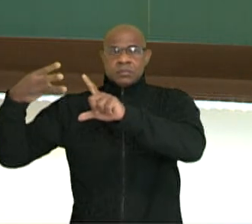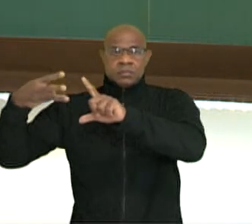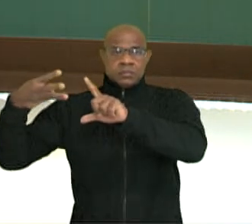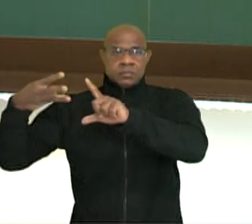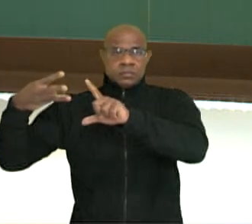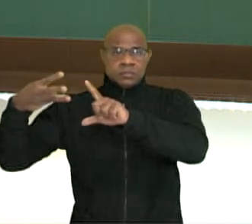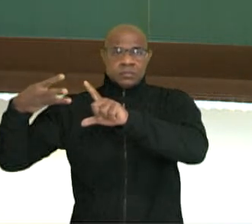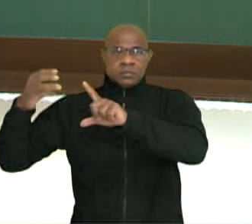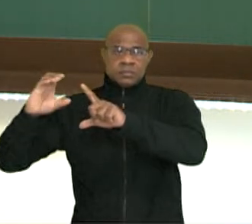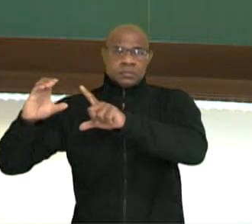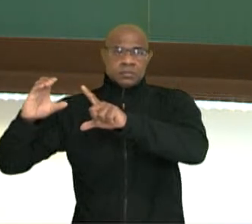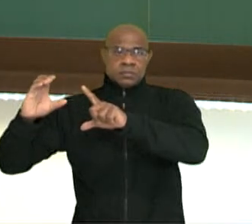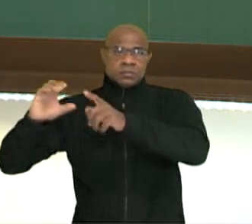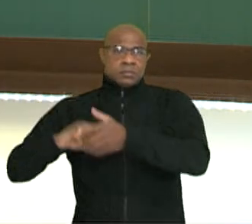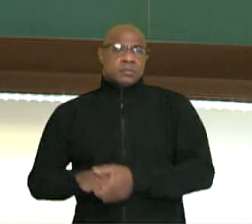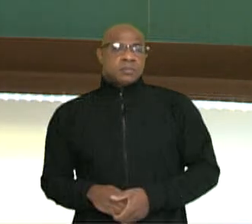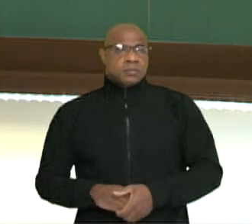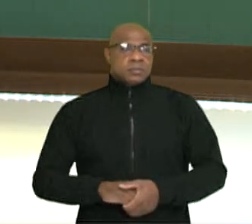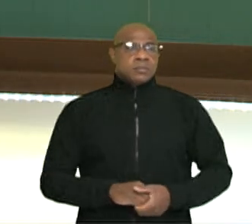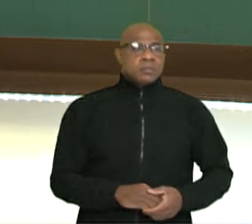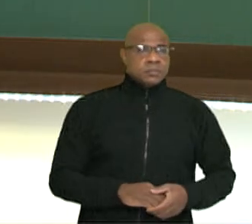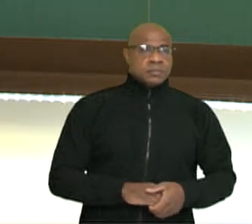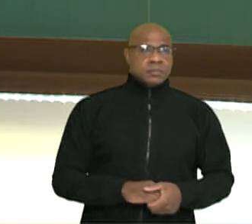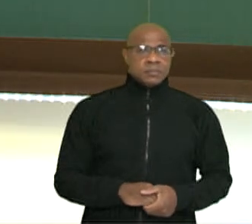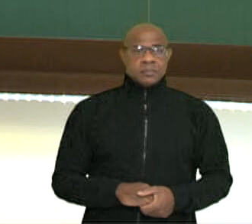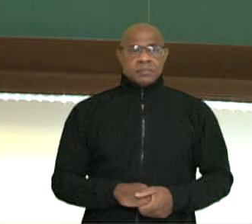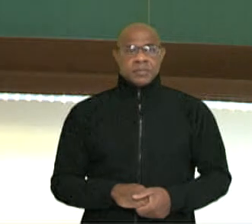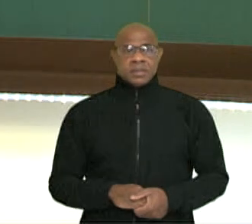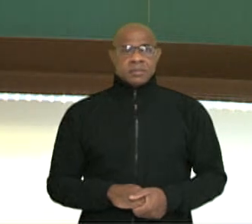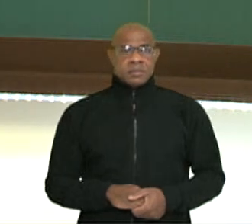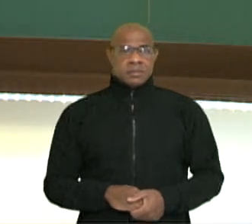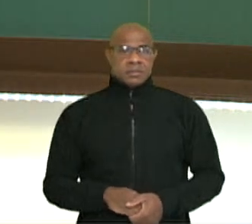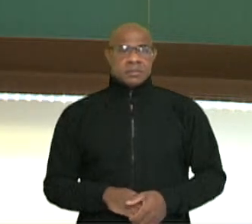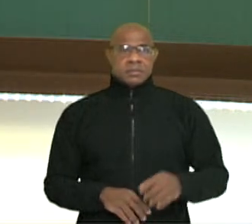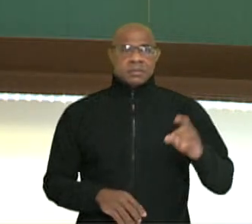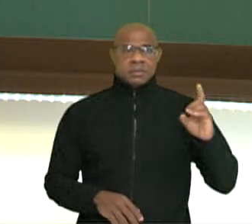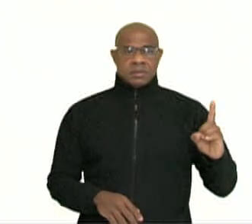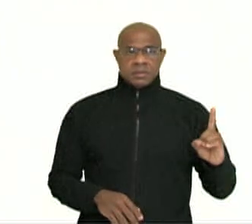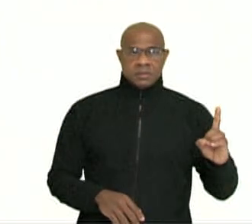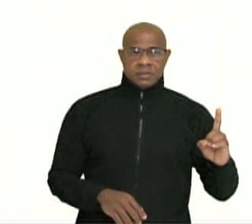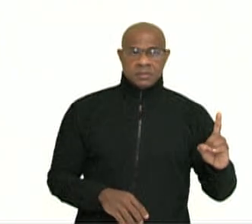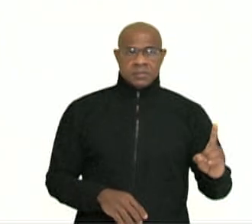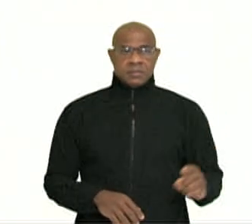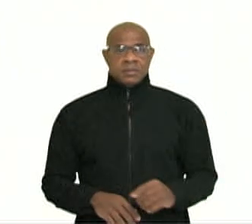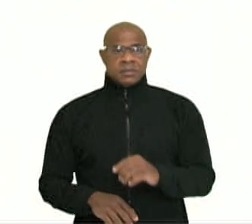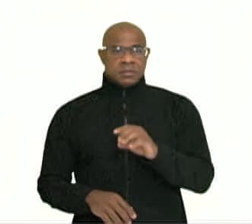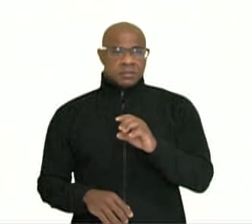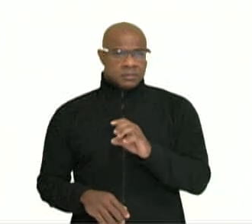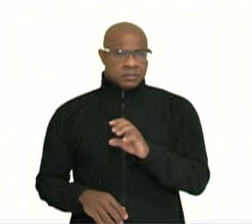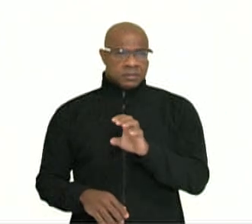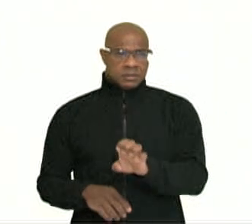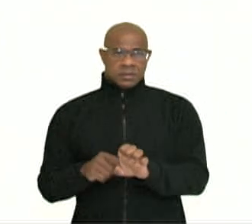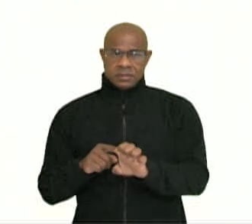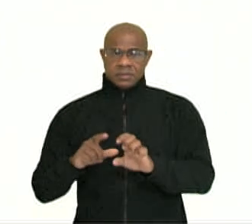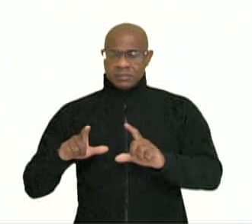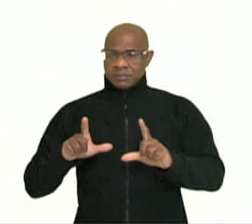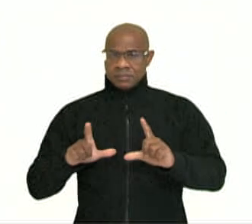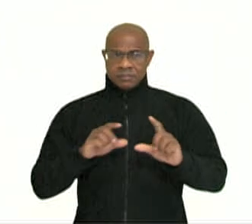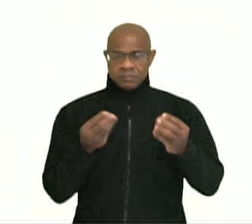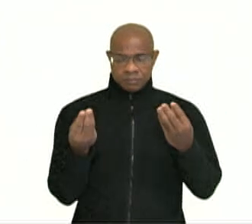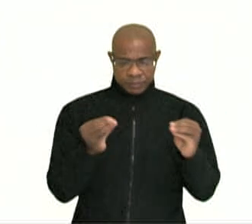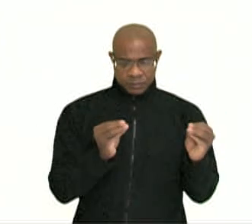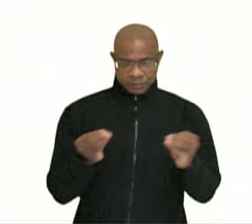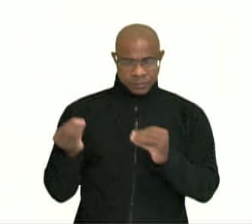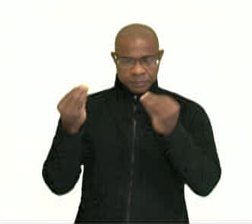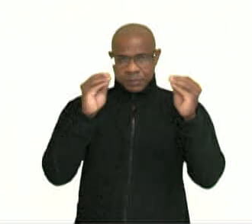o terceiro, news, um game show e um documentary. Você acertou? Colocou tudo